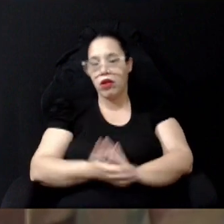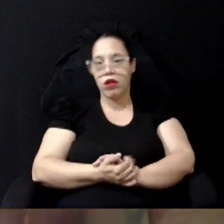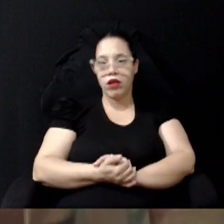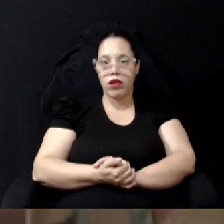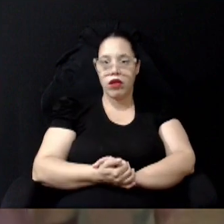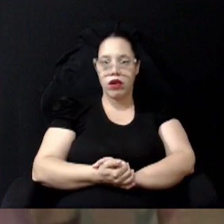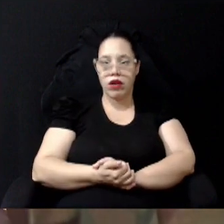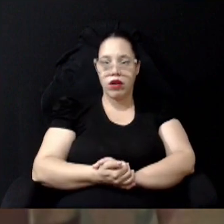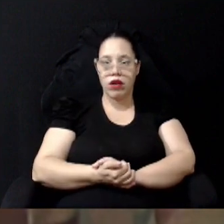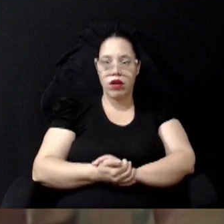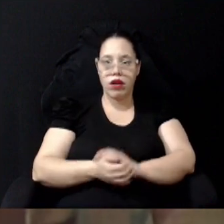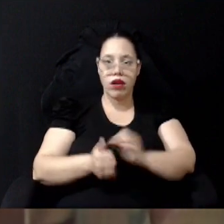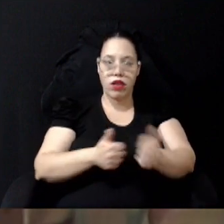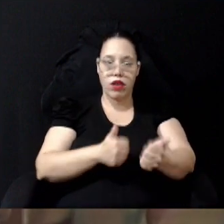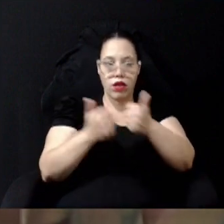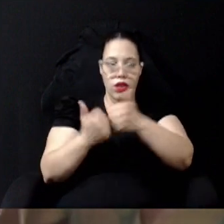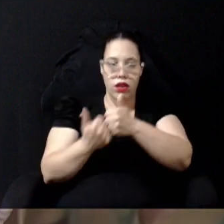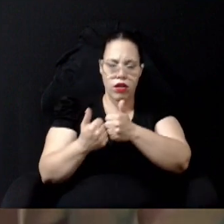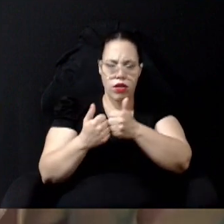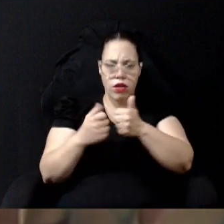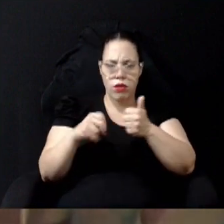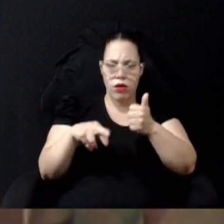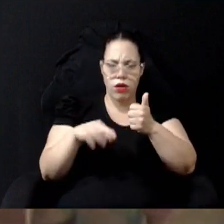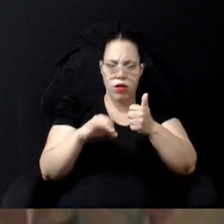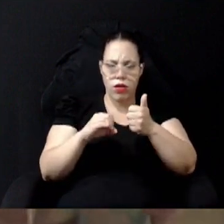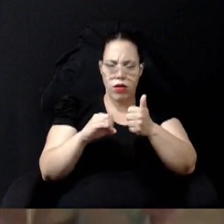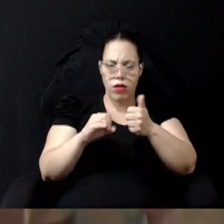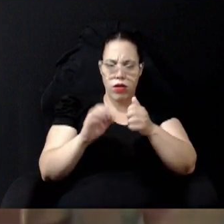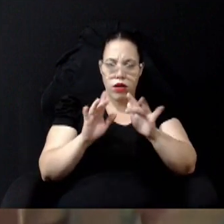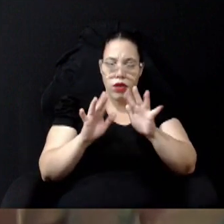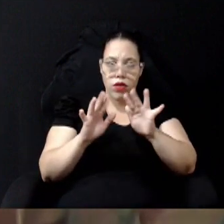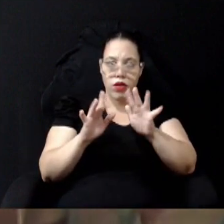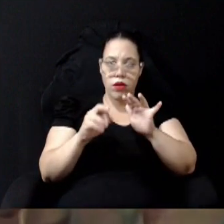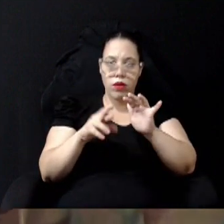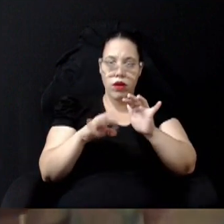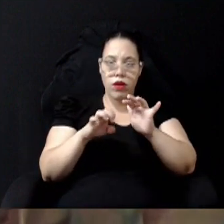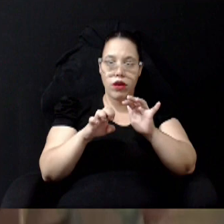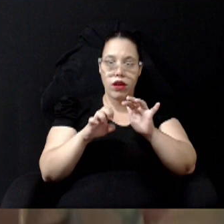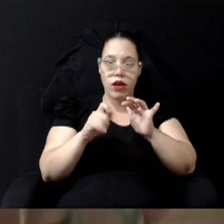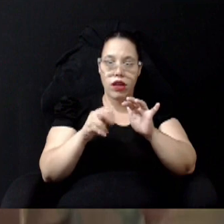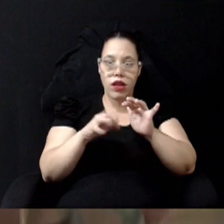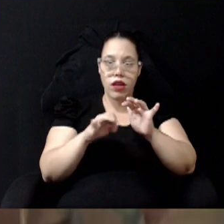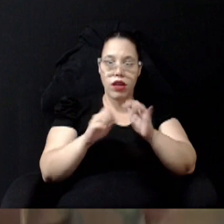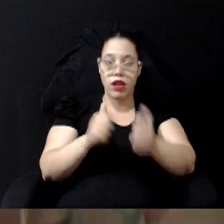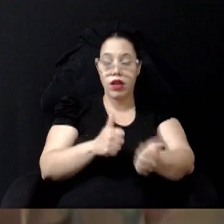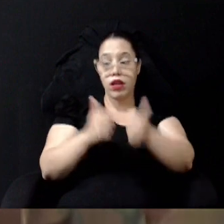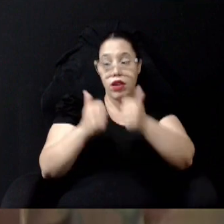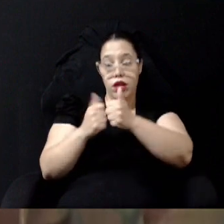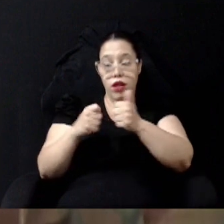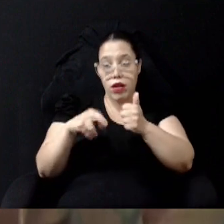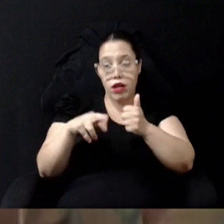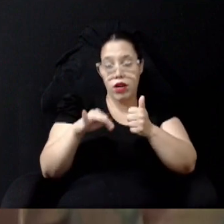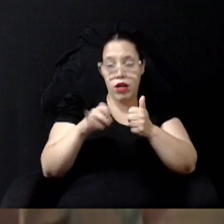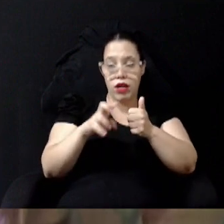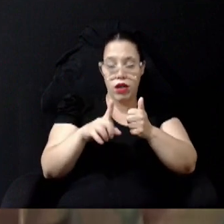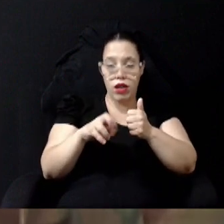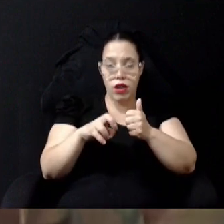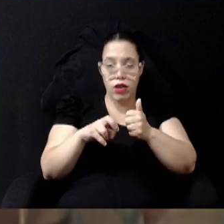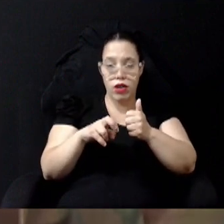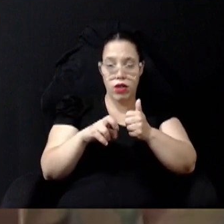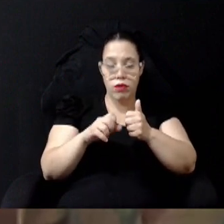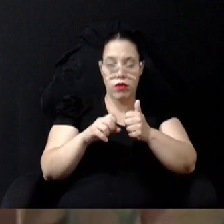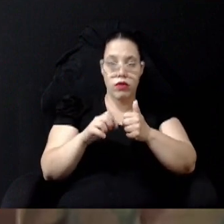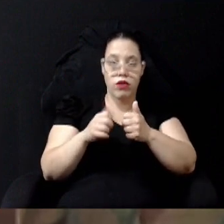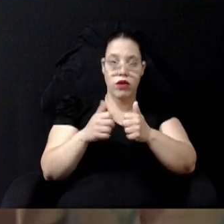batizei Vé Emiliano pelas mãos de mestre Alceu. Batizei Vé Emiliano pelas mãos de